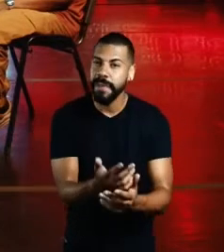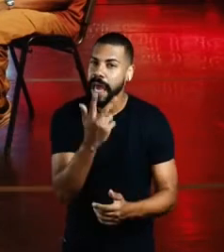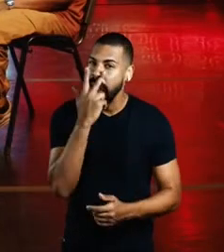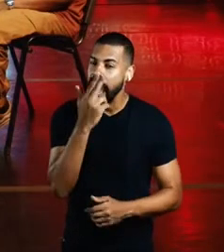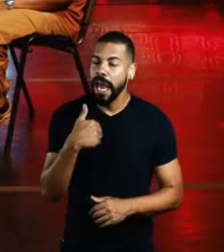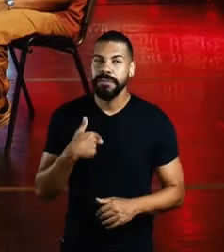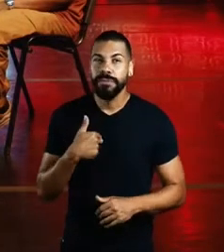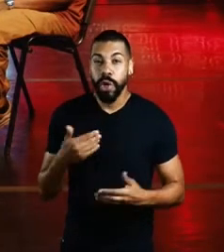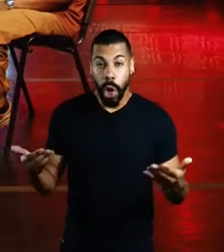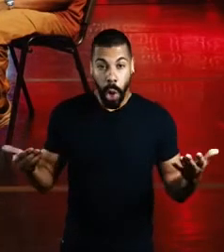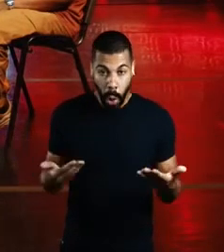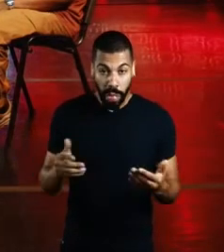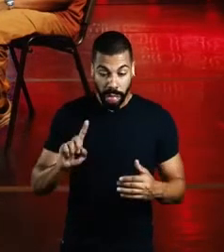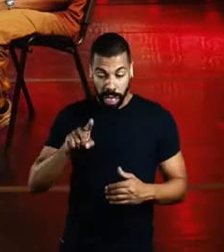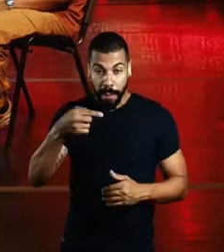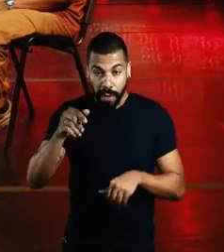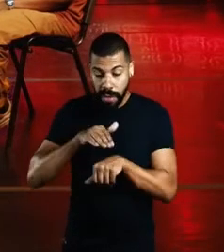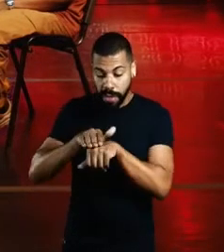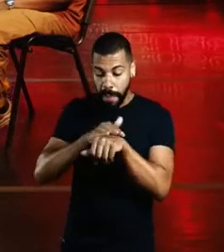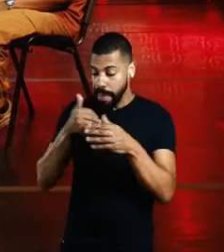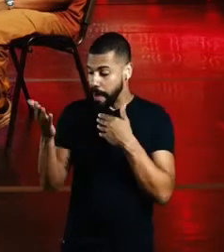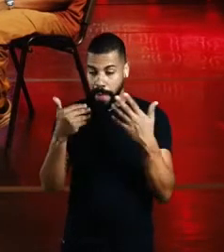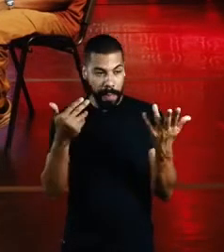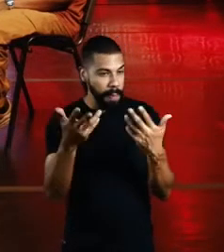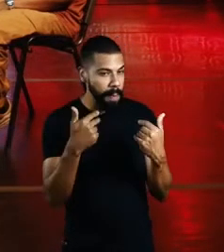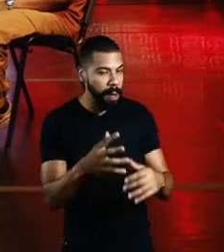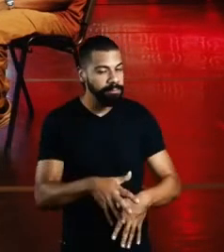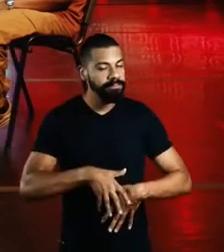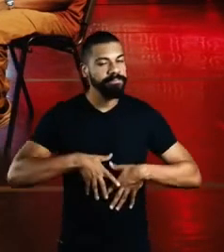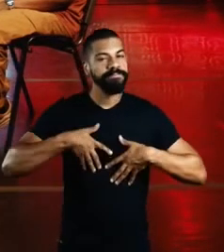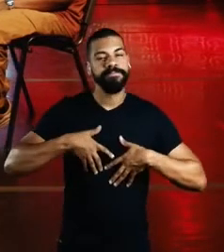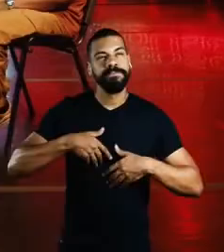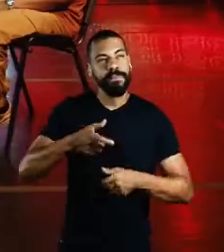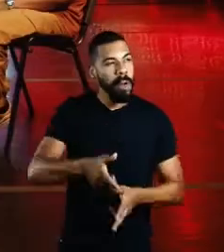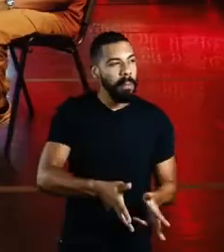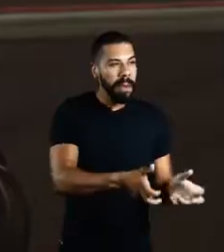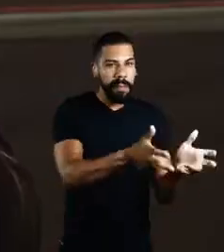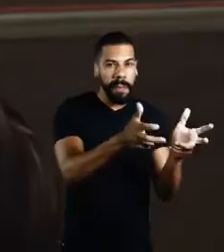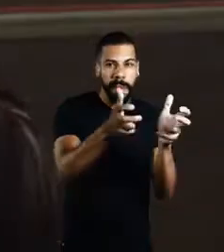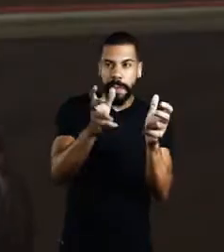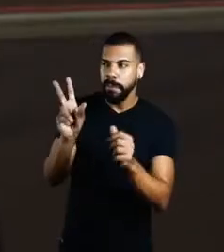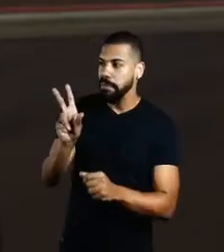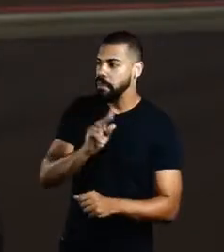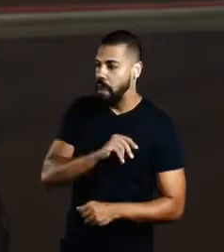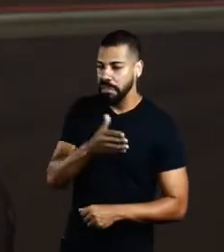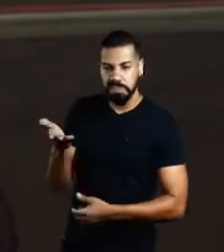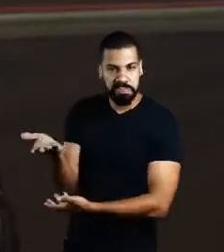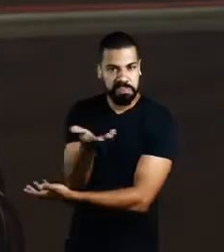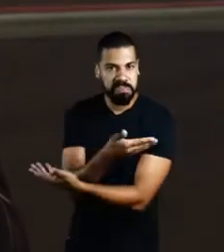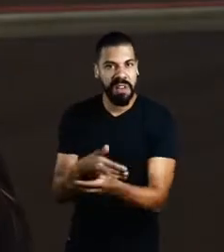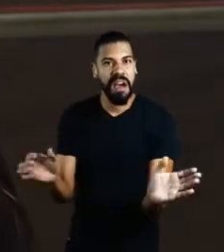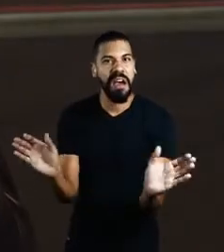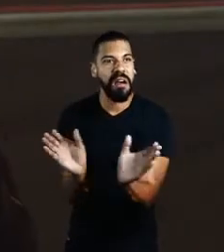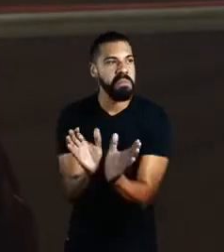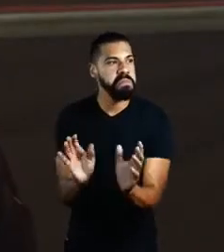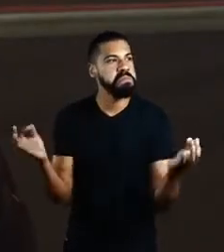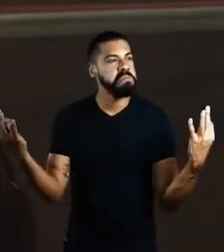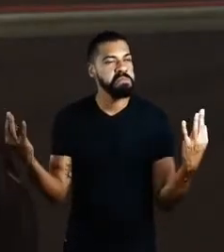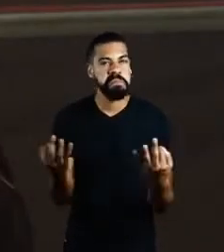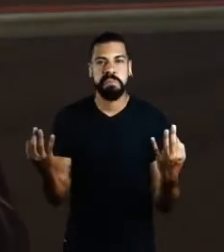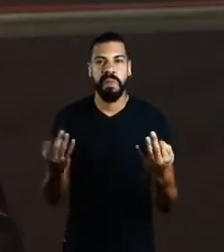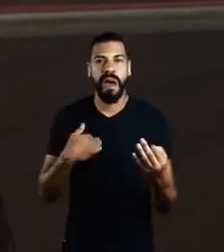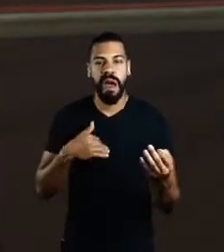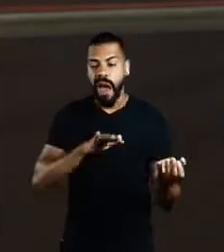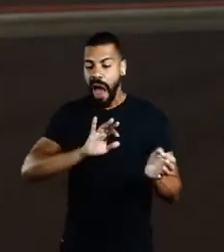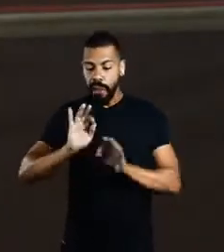daqui mais rico, mais feliz de olhar, de ver, falar, porra, mano, os caras asfaltaram o caminho para eu passar.